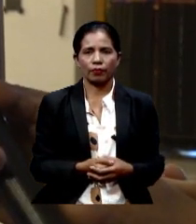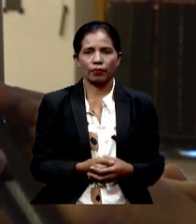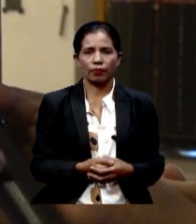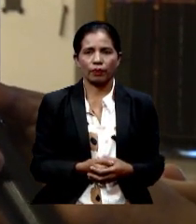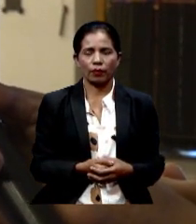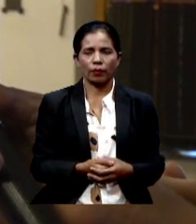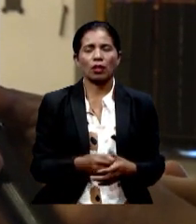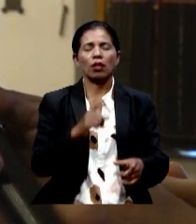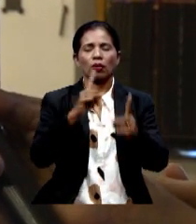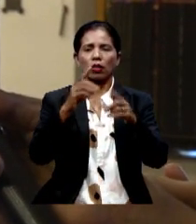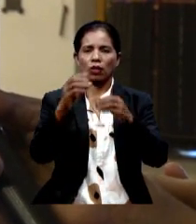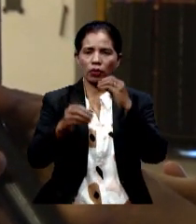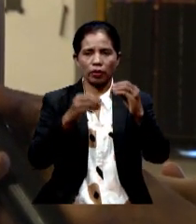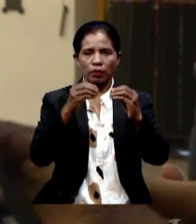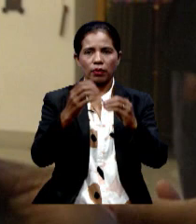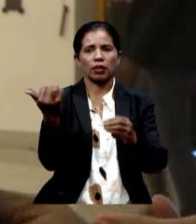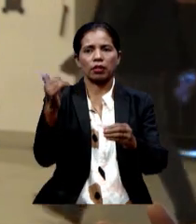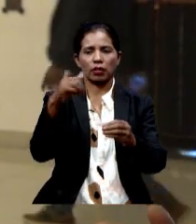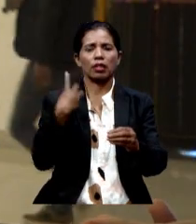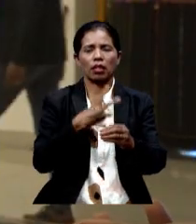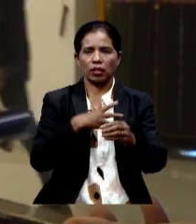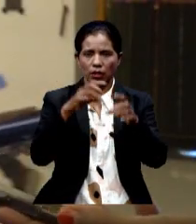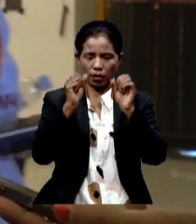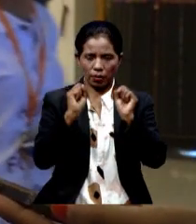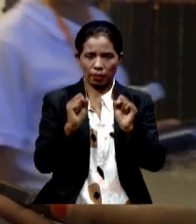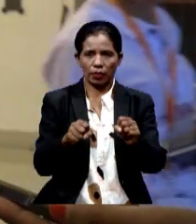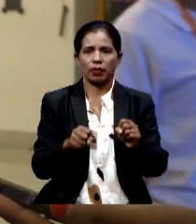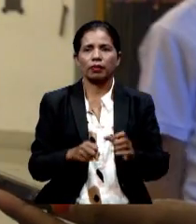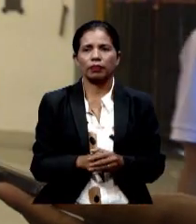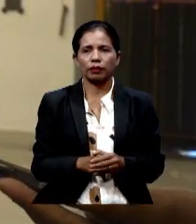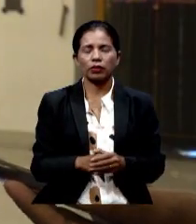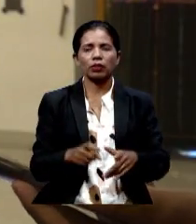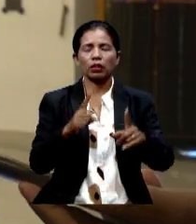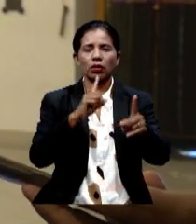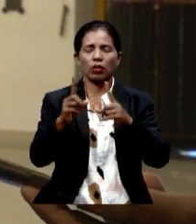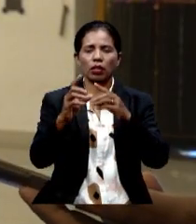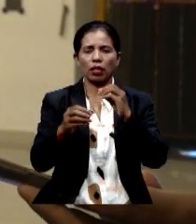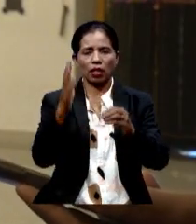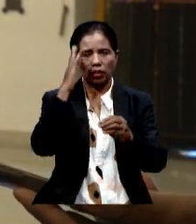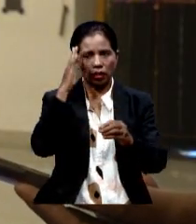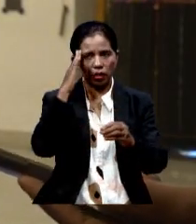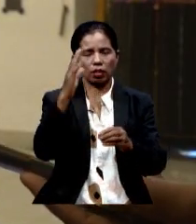e explica Bons Basira que Itabele colia atende